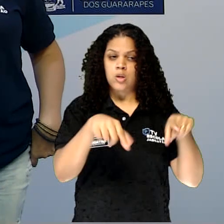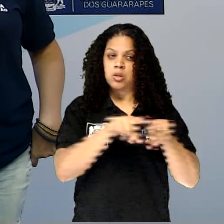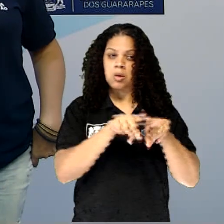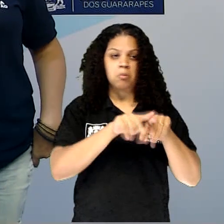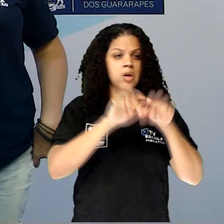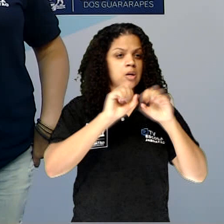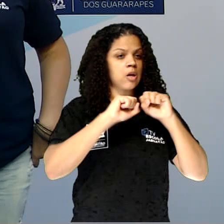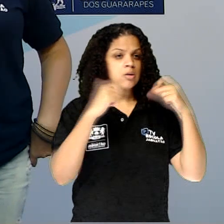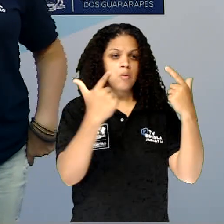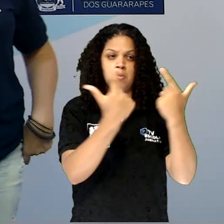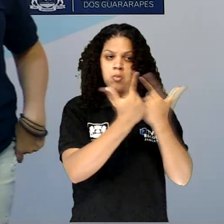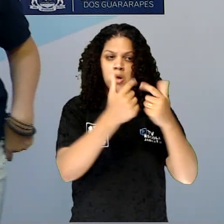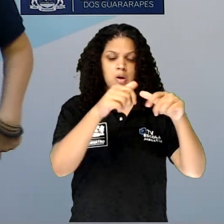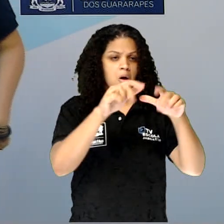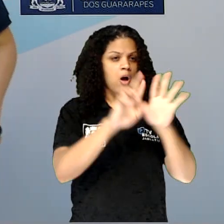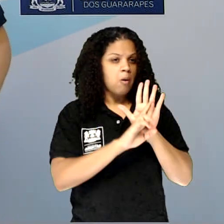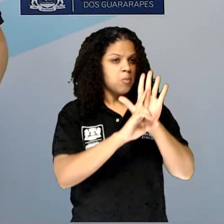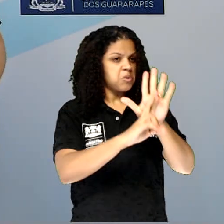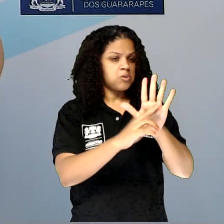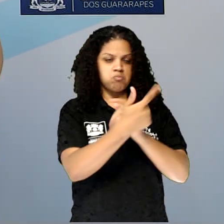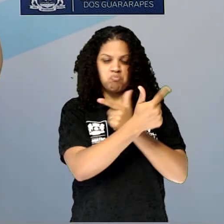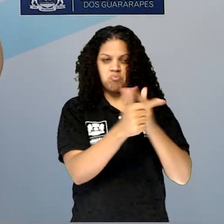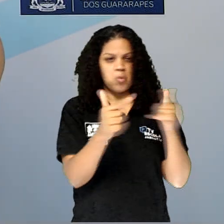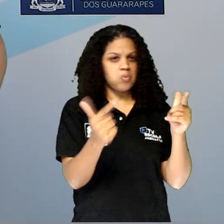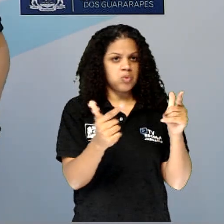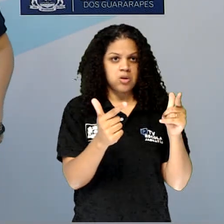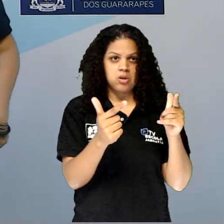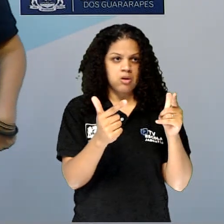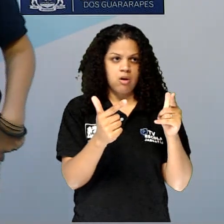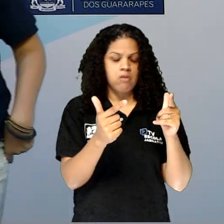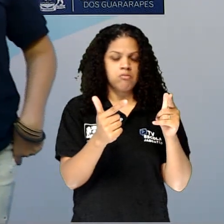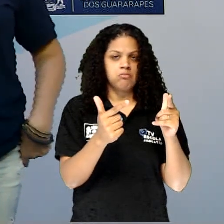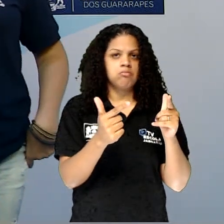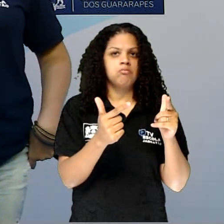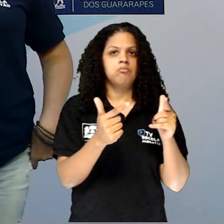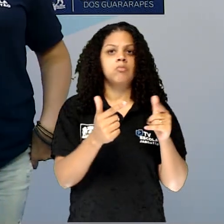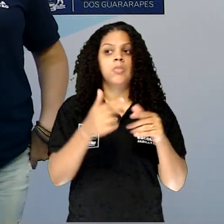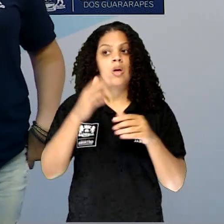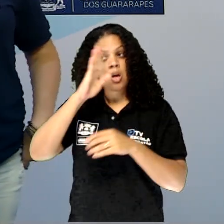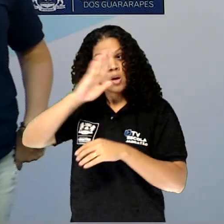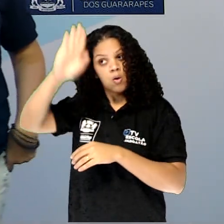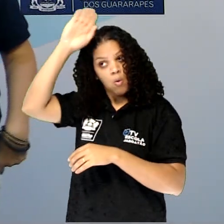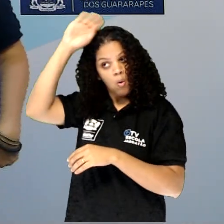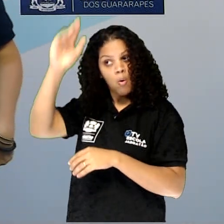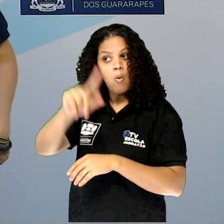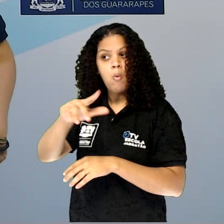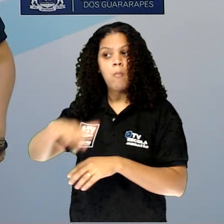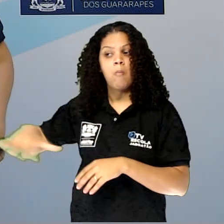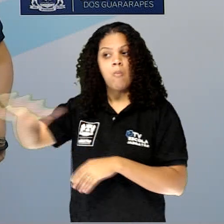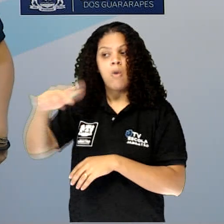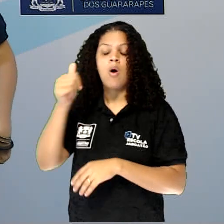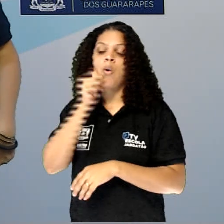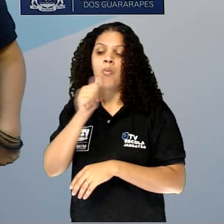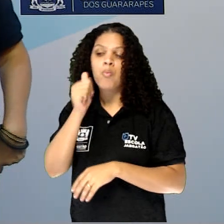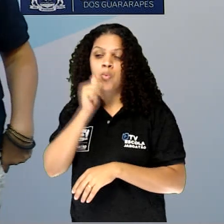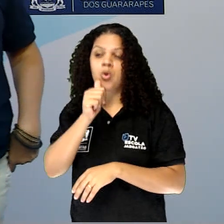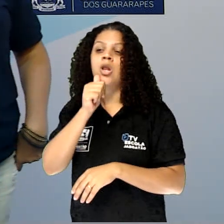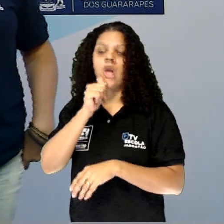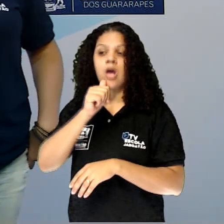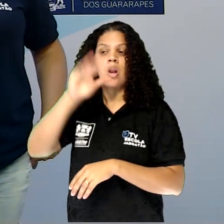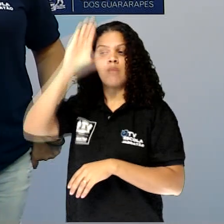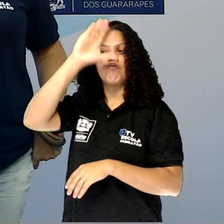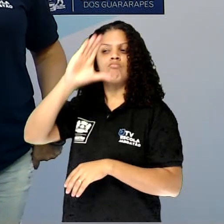assembleias. Em Roma, uma mulher romana, filha de pais romanos, era considerada cidadã